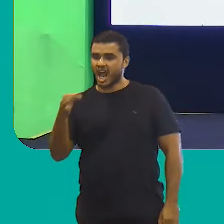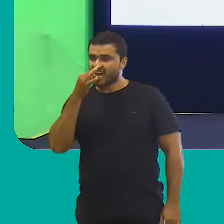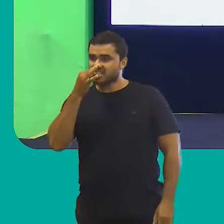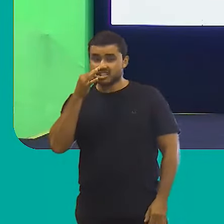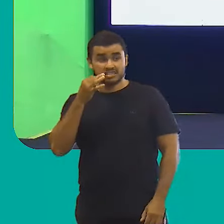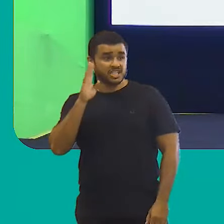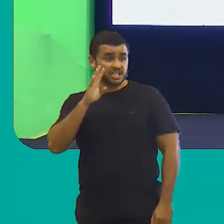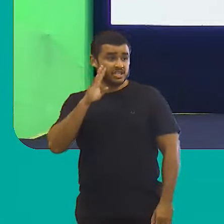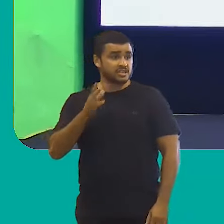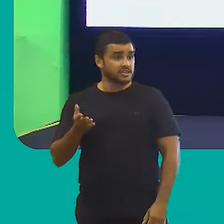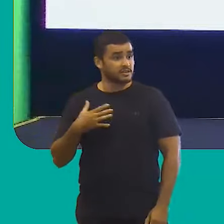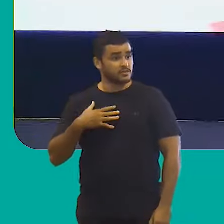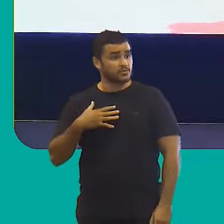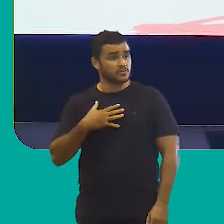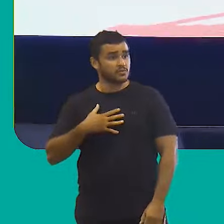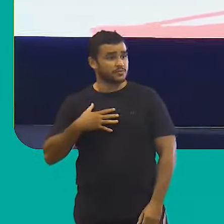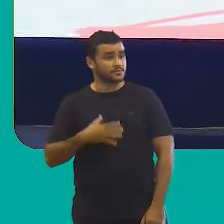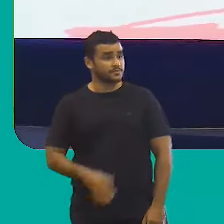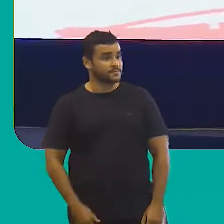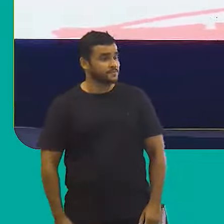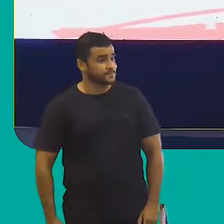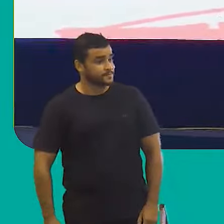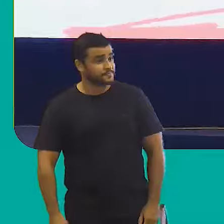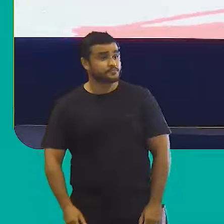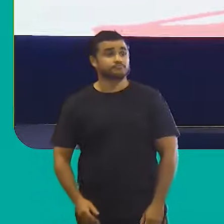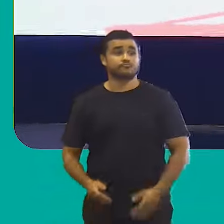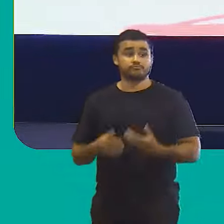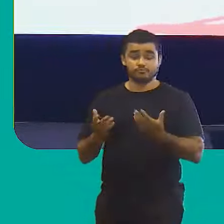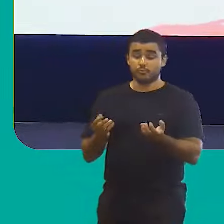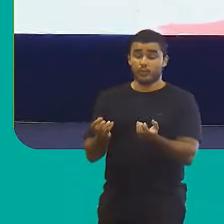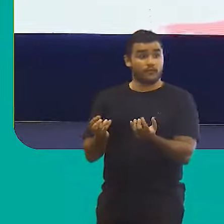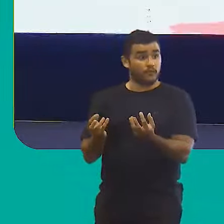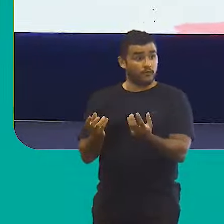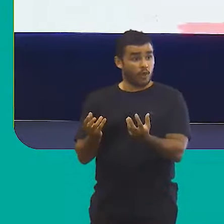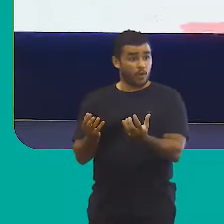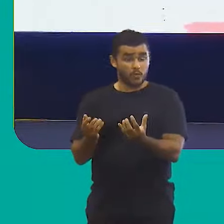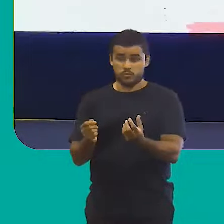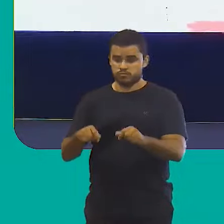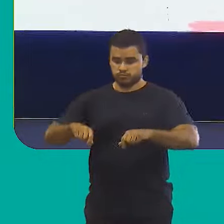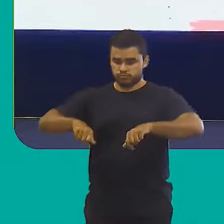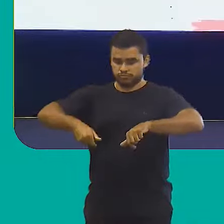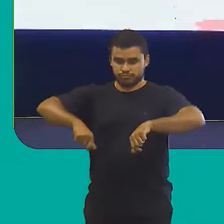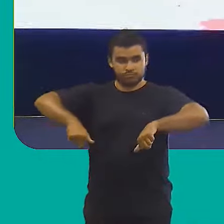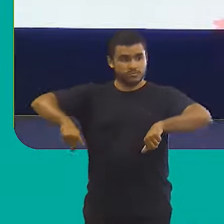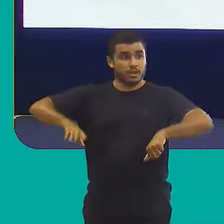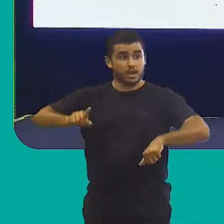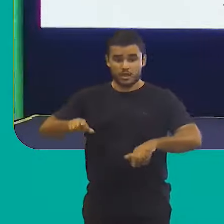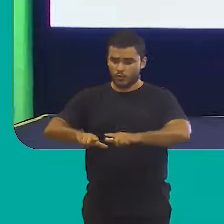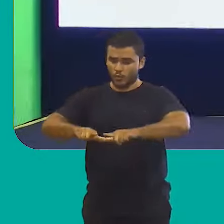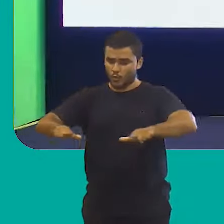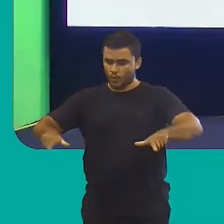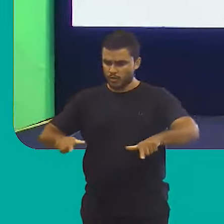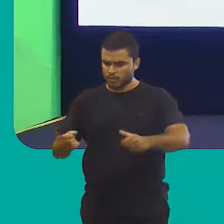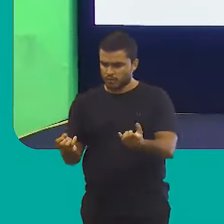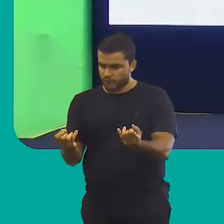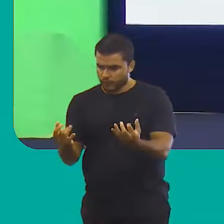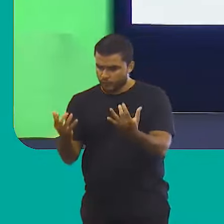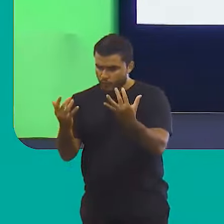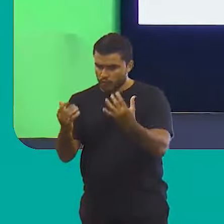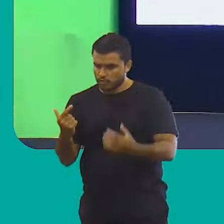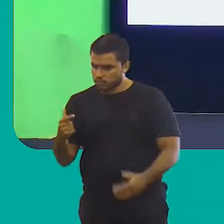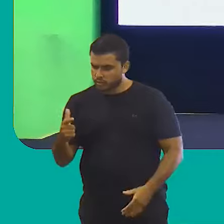à história. No fogão de indução funciona assim. Ele tem ali dentro um eletroímã, que usa